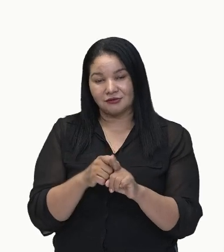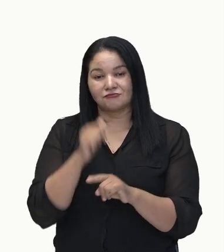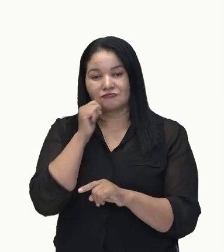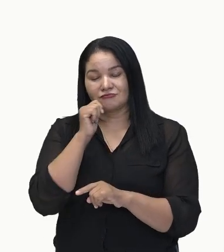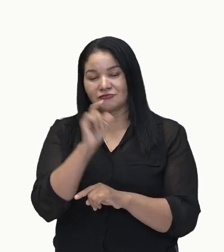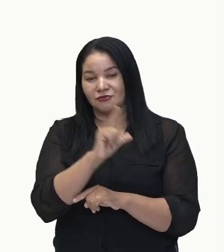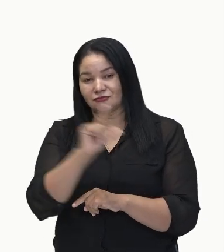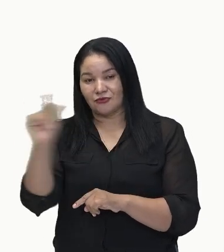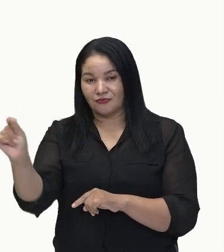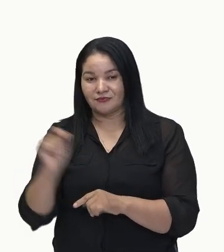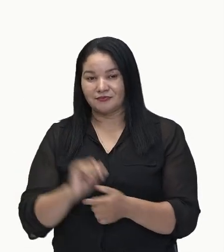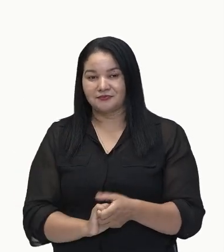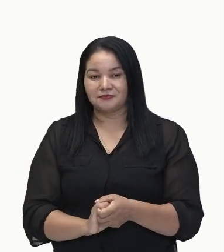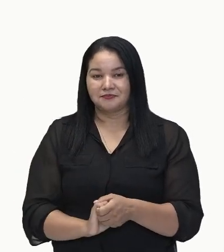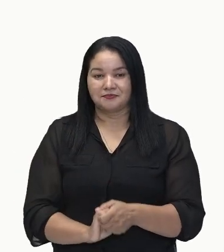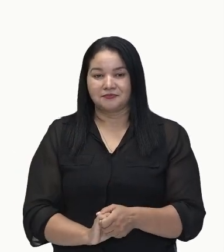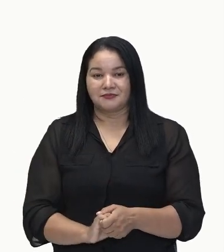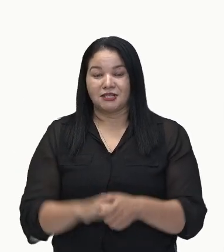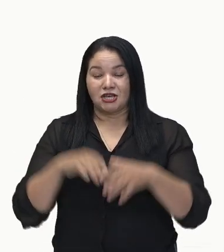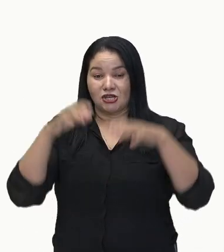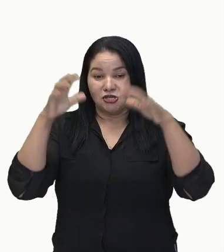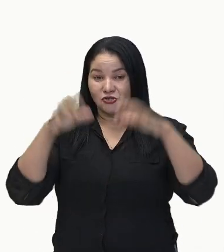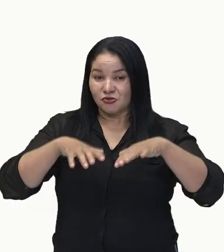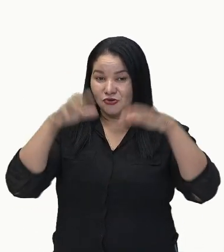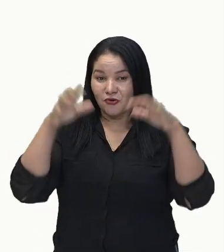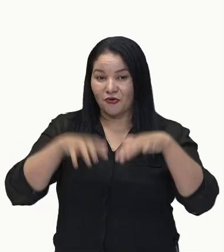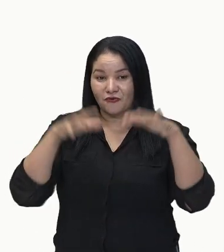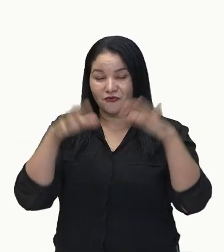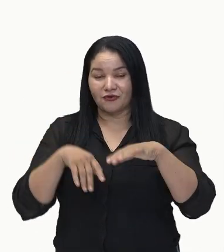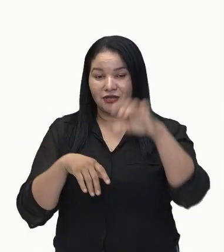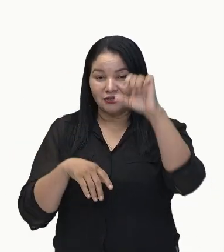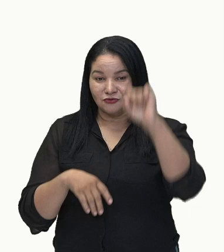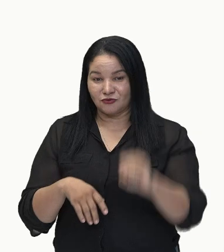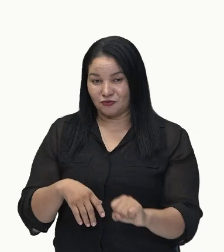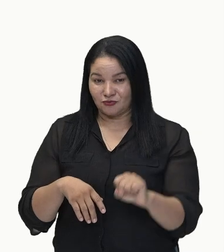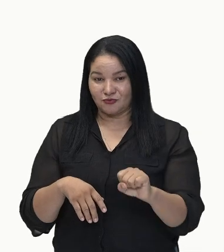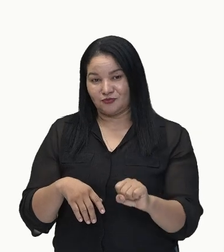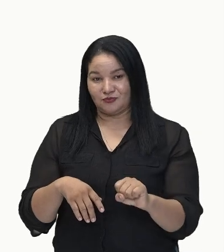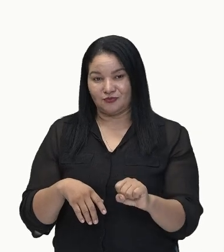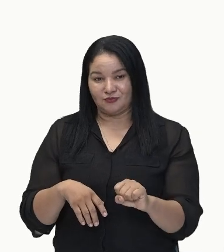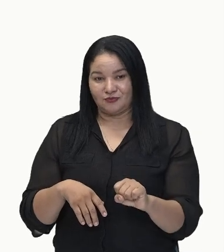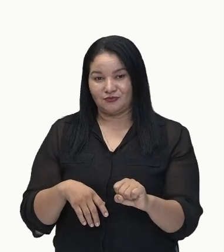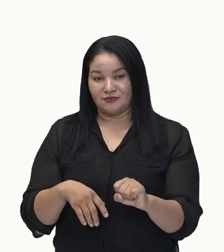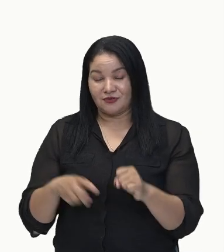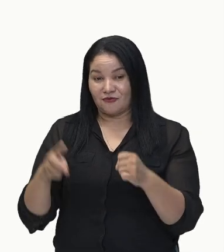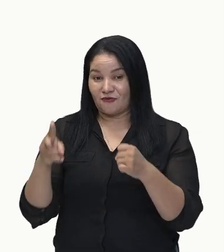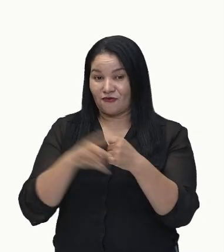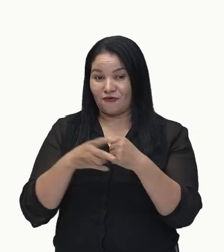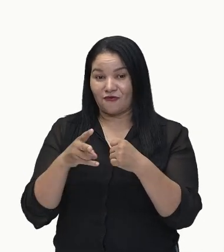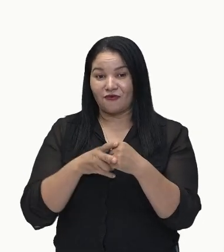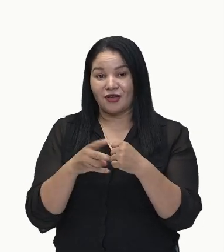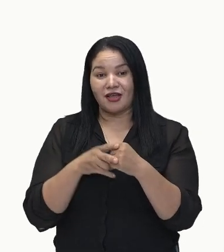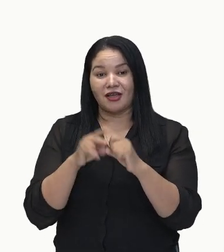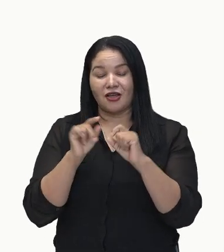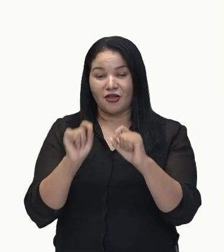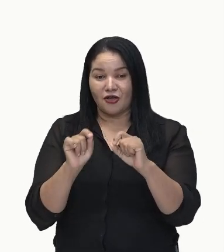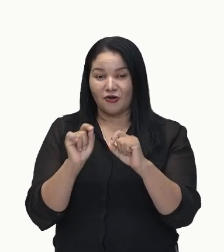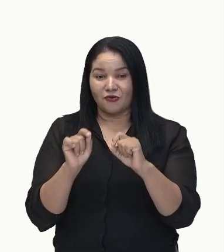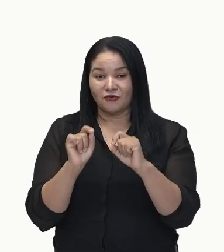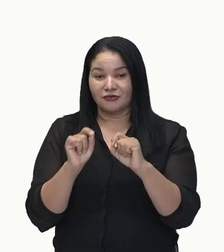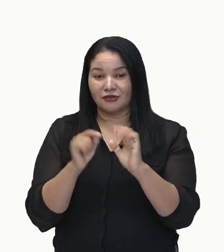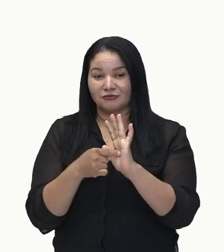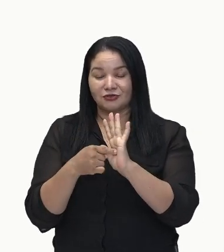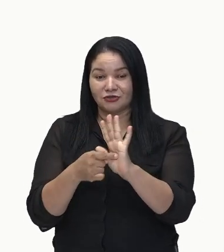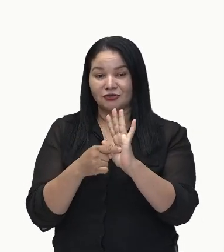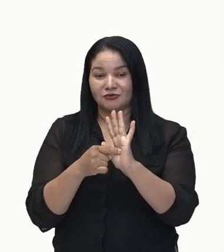ok? Chovia no sul. Olha aqui, o verbo impessoal, indicando aí fenômenos